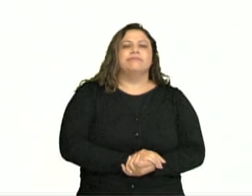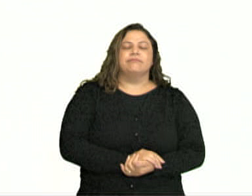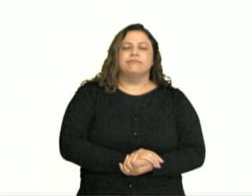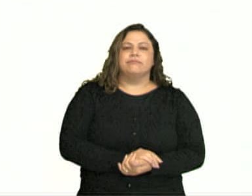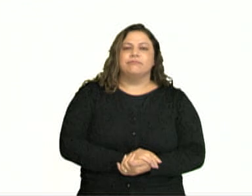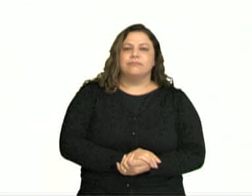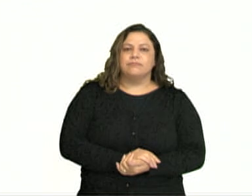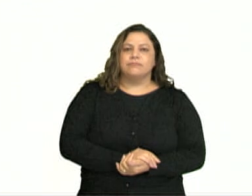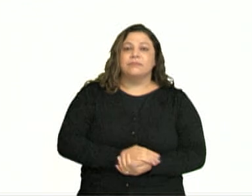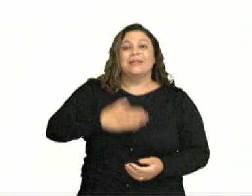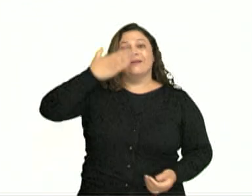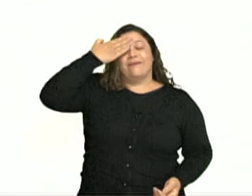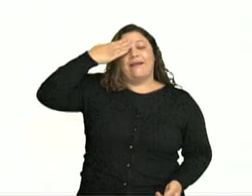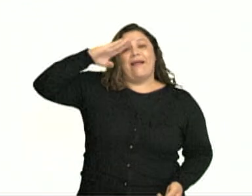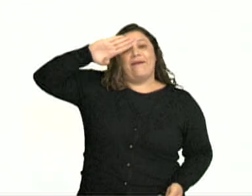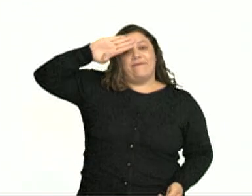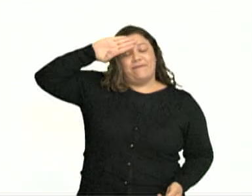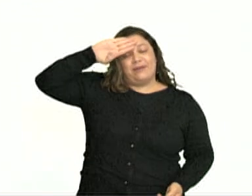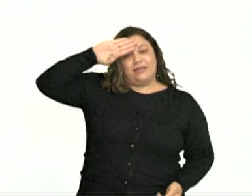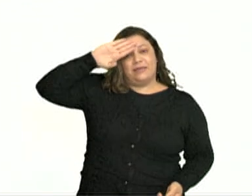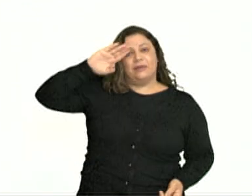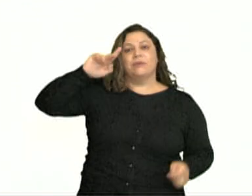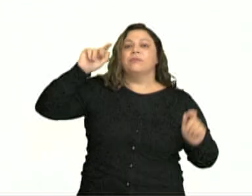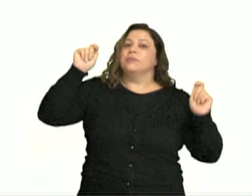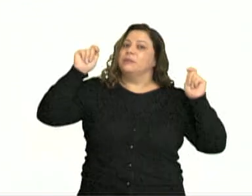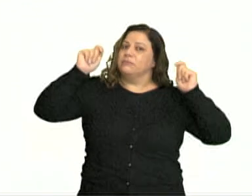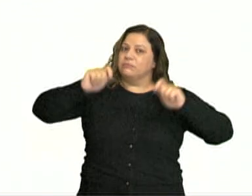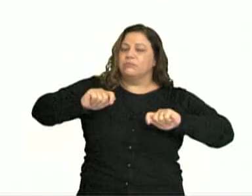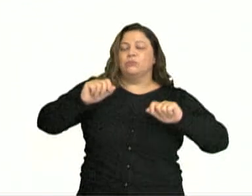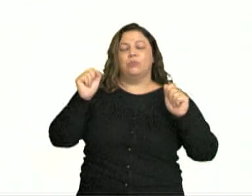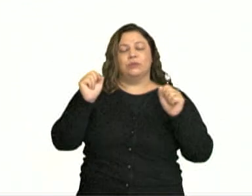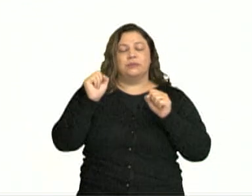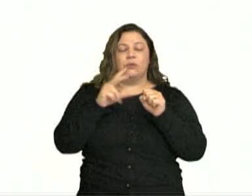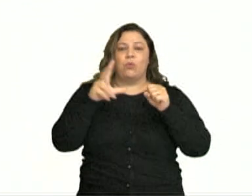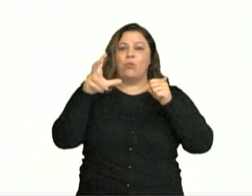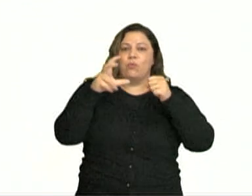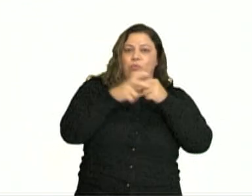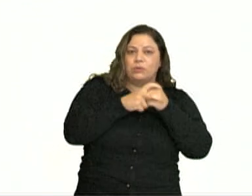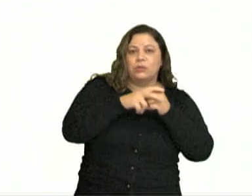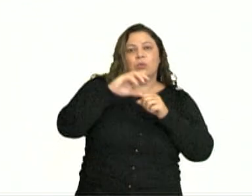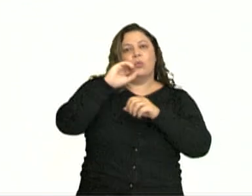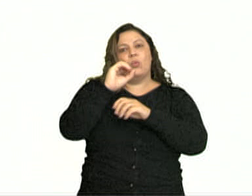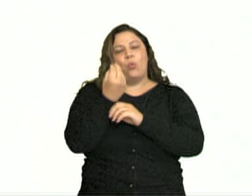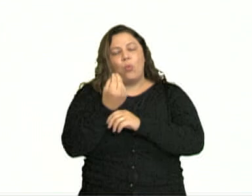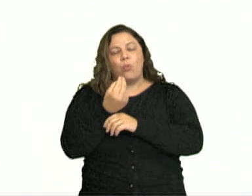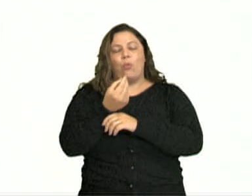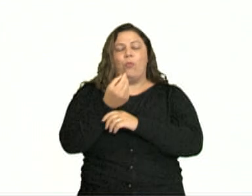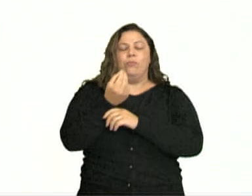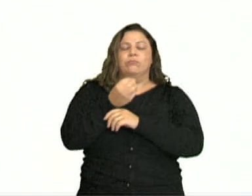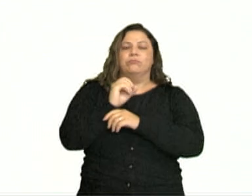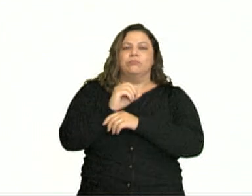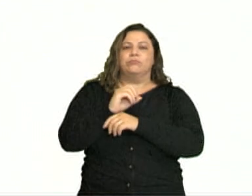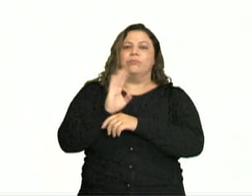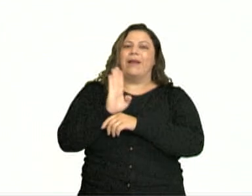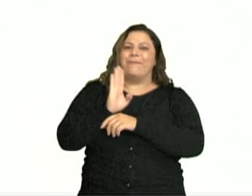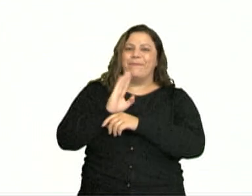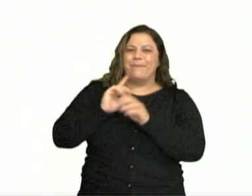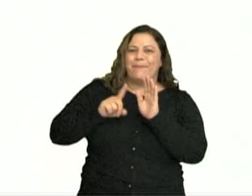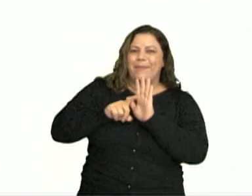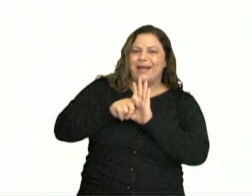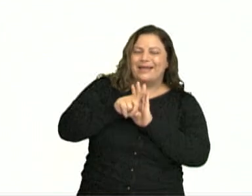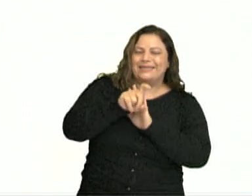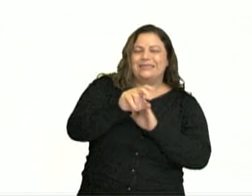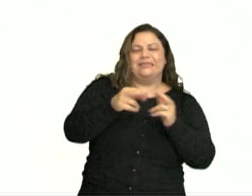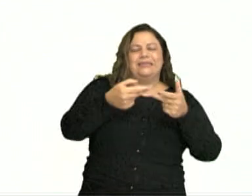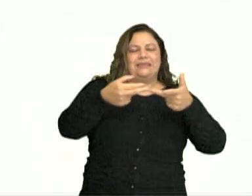Sendo assim, a febre é causada por um agente agressor, que pode ser um vírus ou uma bactéria, fazendo com que o organismo eleve a temperatura,